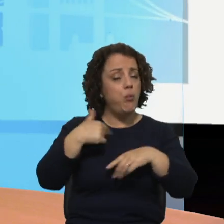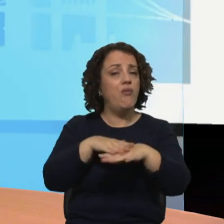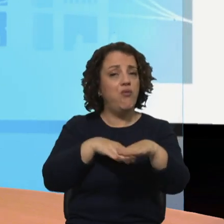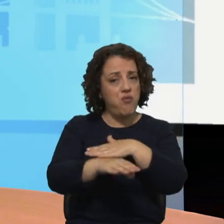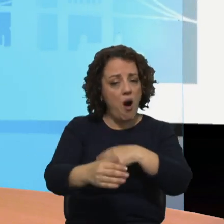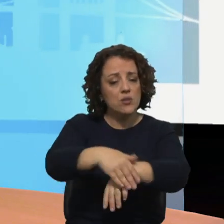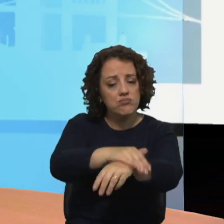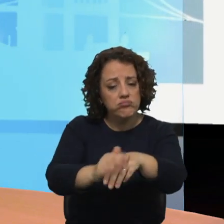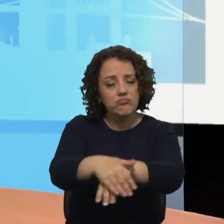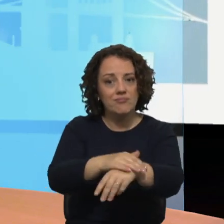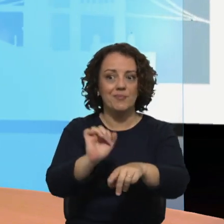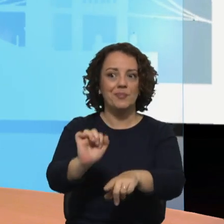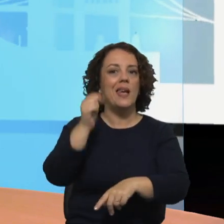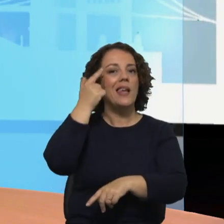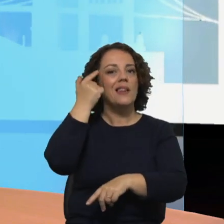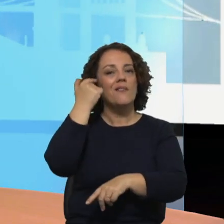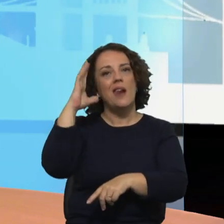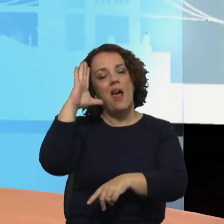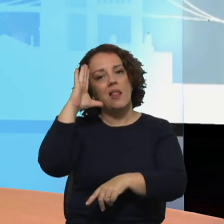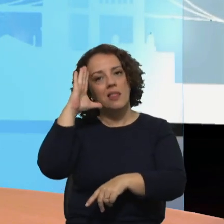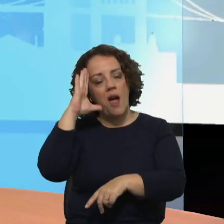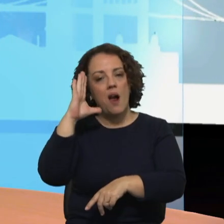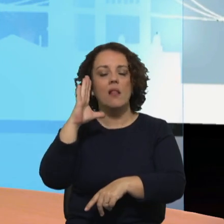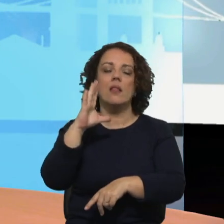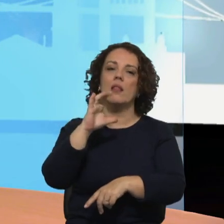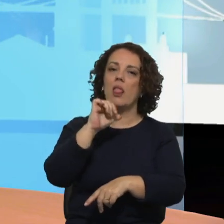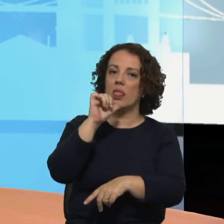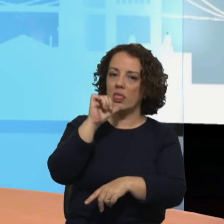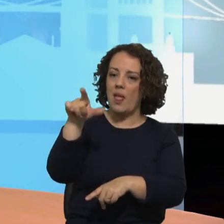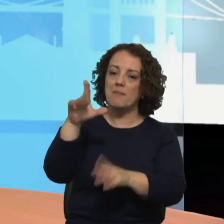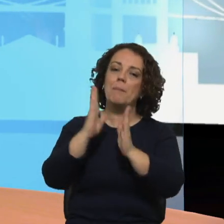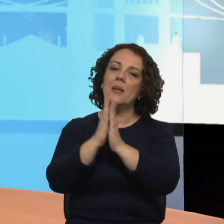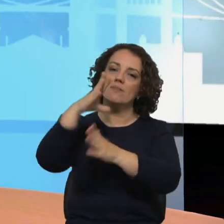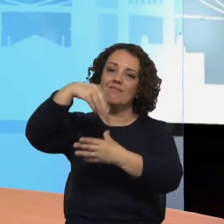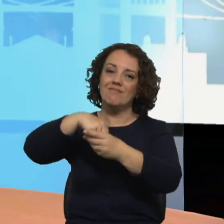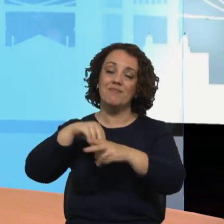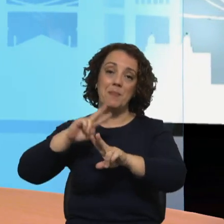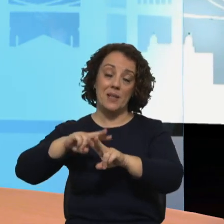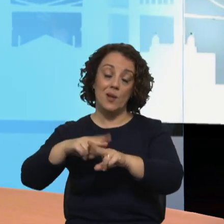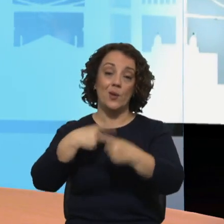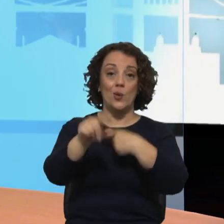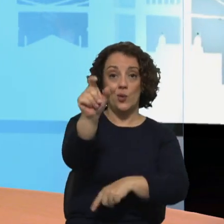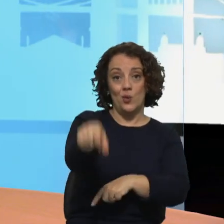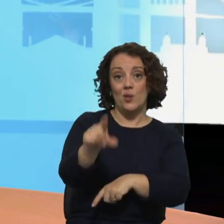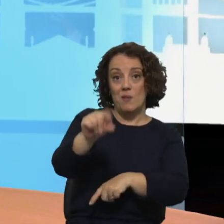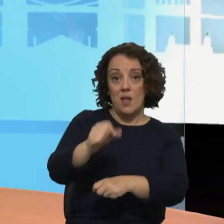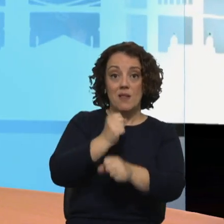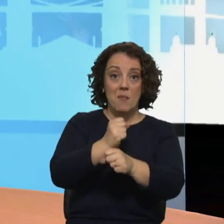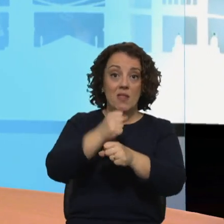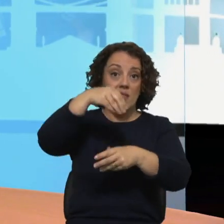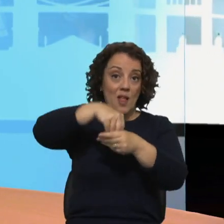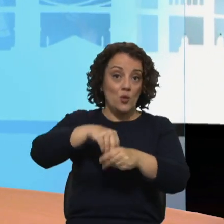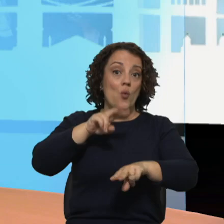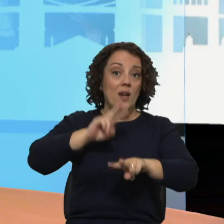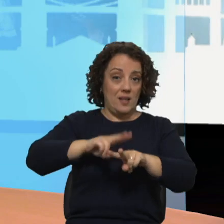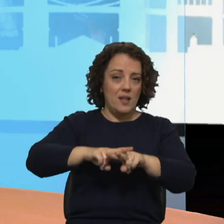a missa da tarde de quinta-feira, muitas vezes em ambiente prisional. O Padre Ricardo trabalha também aí nas prisões. O que significa